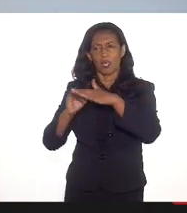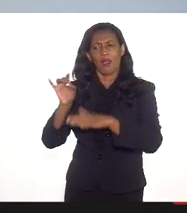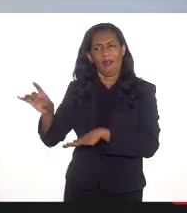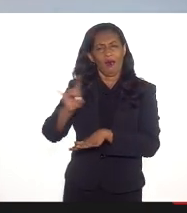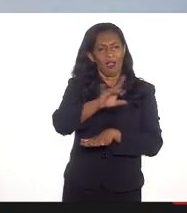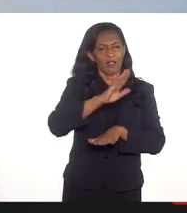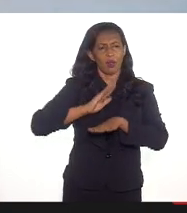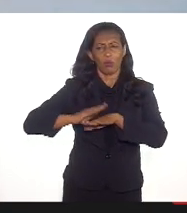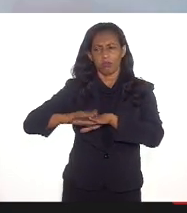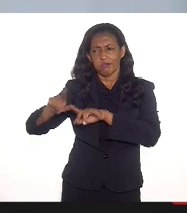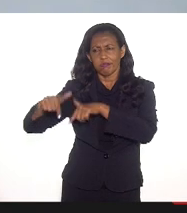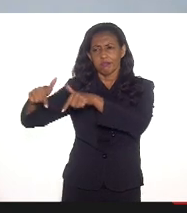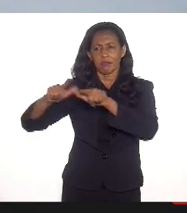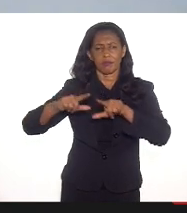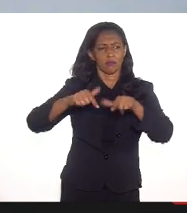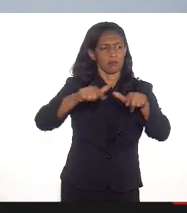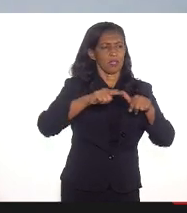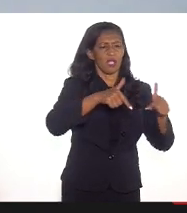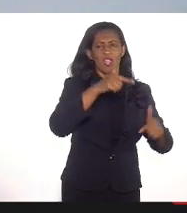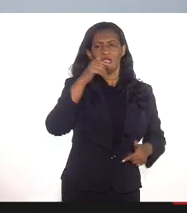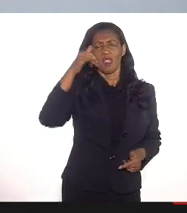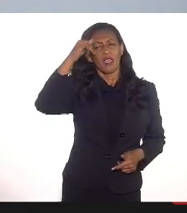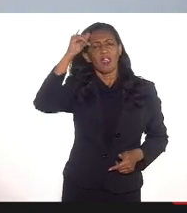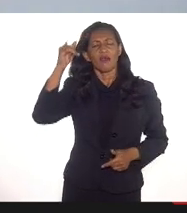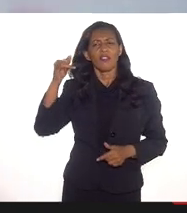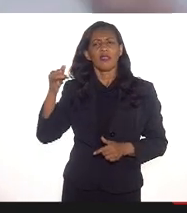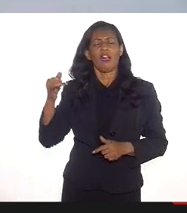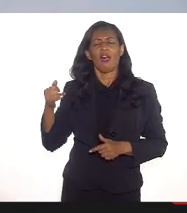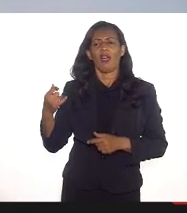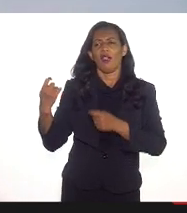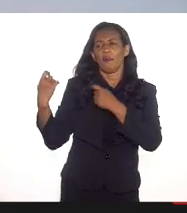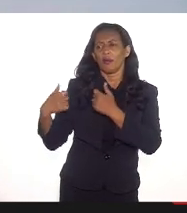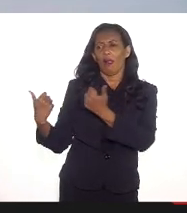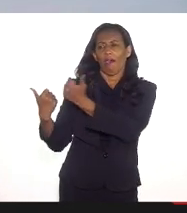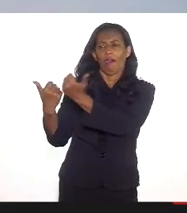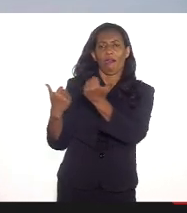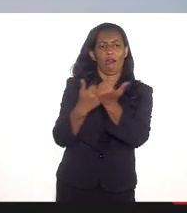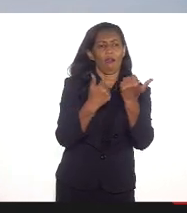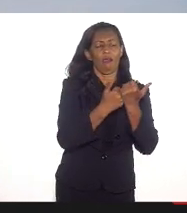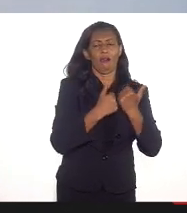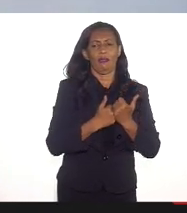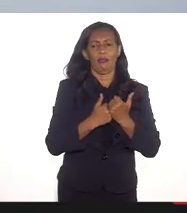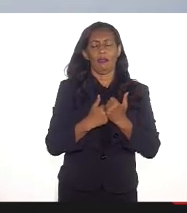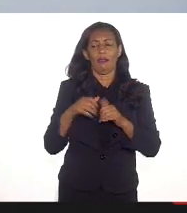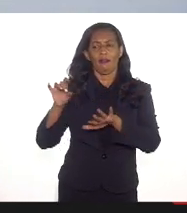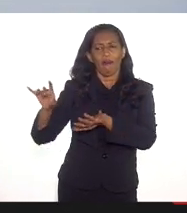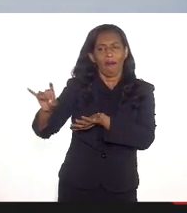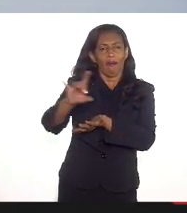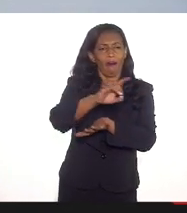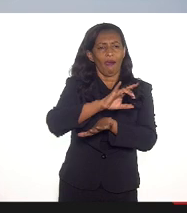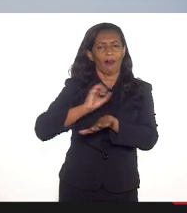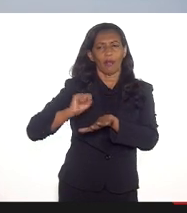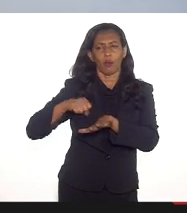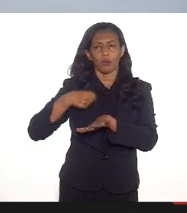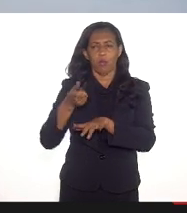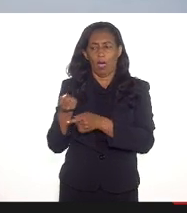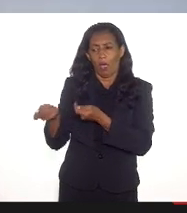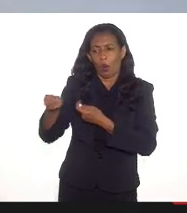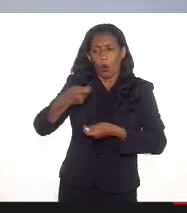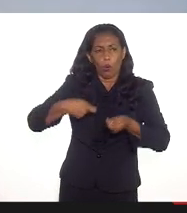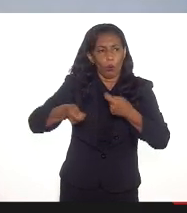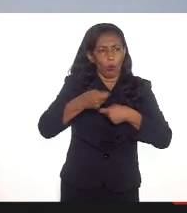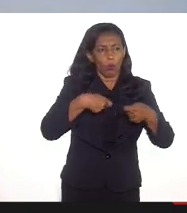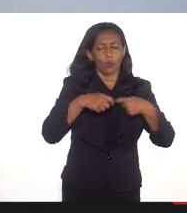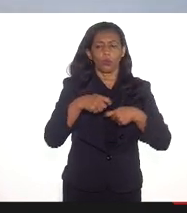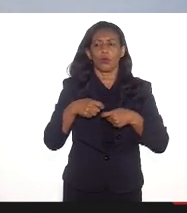evitar essa dependência da administração central. A administração central é supervisionar e controlar esses gastos. Isso